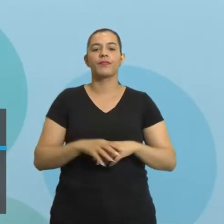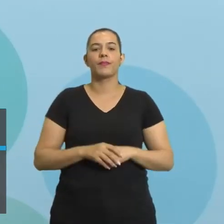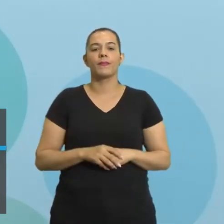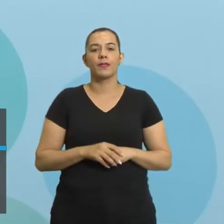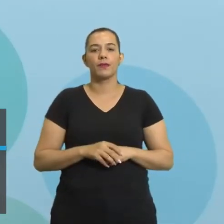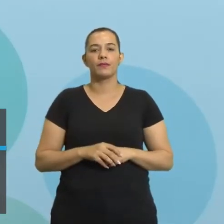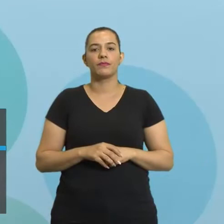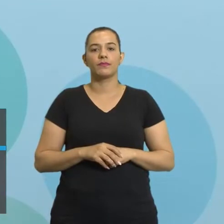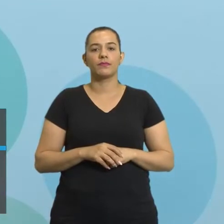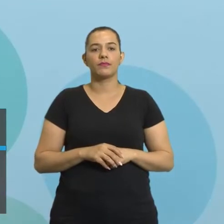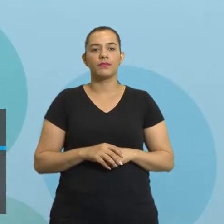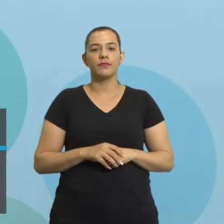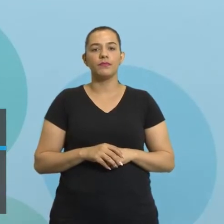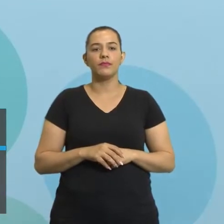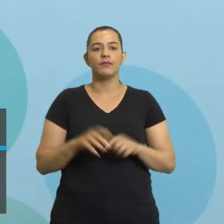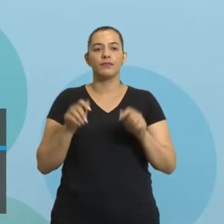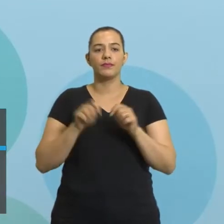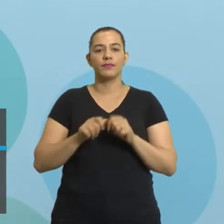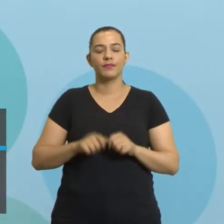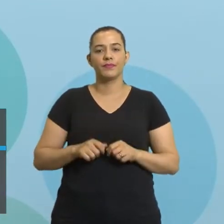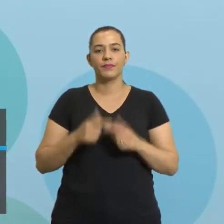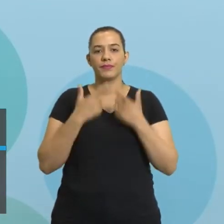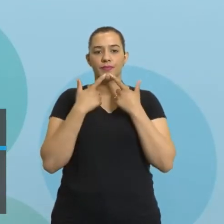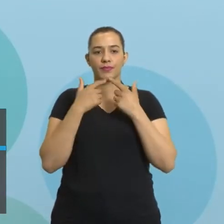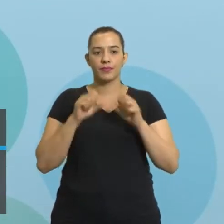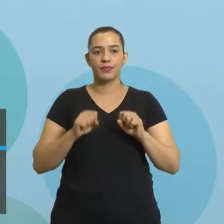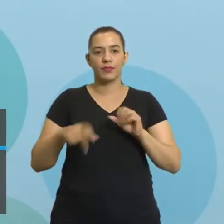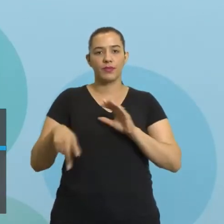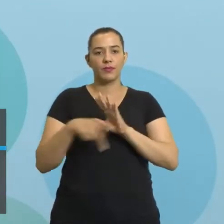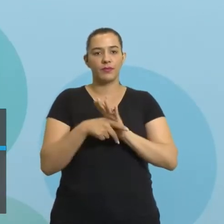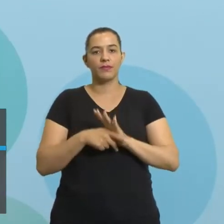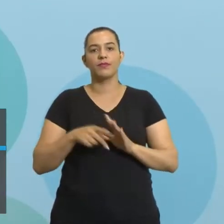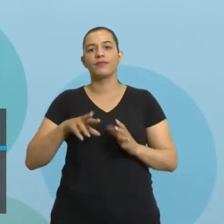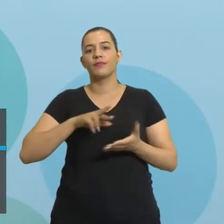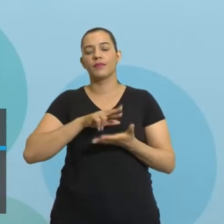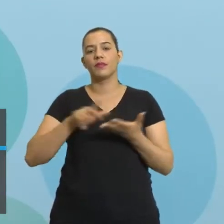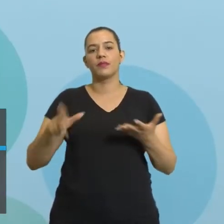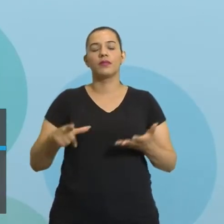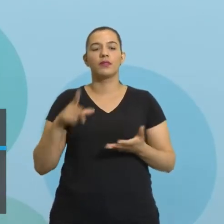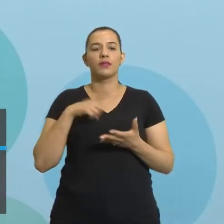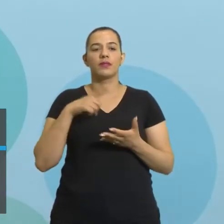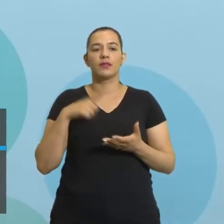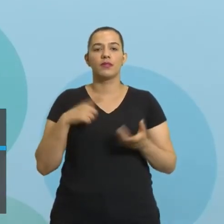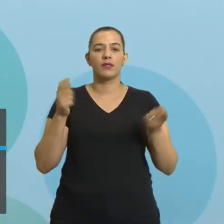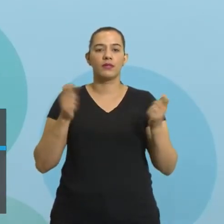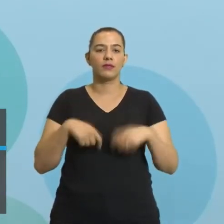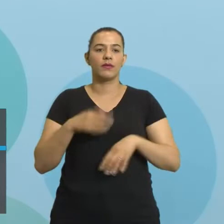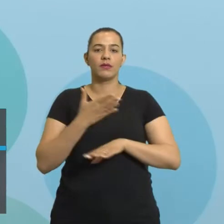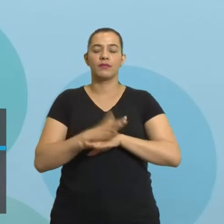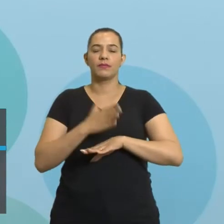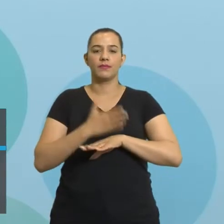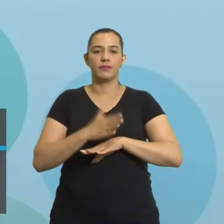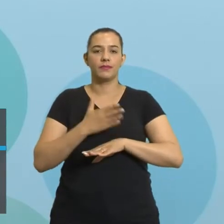várias formas de prática de linguagem, né? Envolve uma série de habilidades.